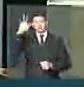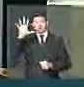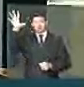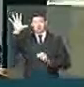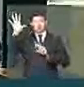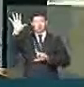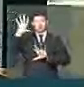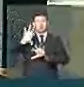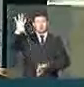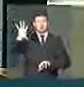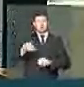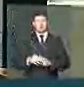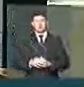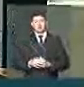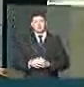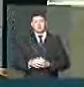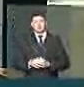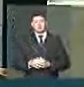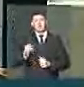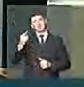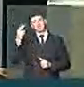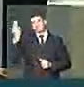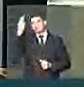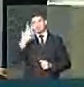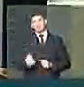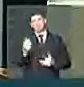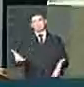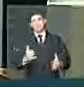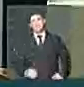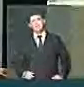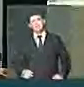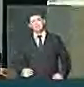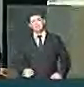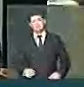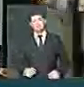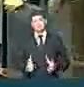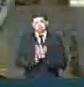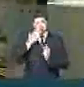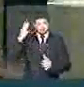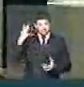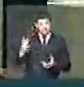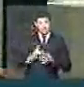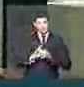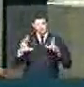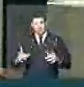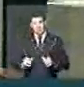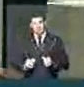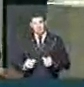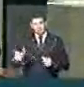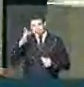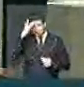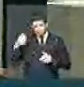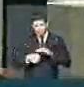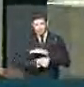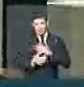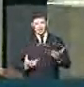eleito com 250 mil votos. Isso é inaceitável que partidos políticos permitam esse tipo